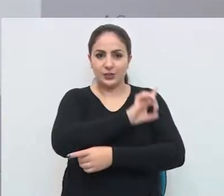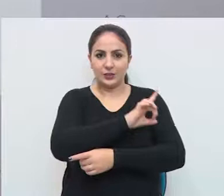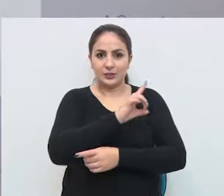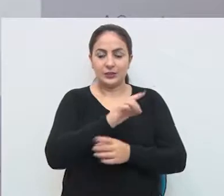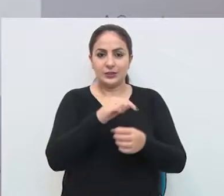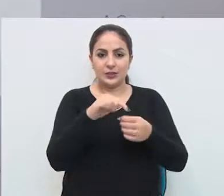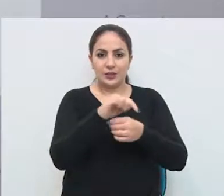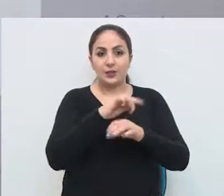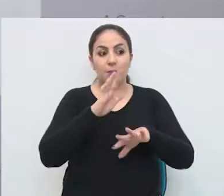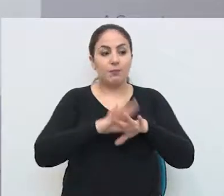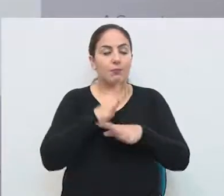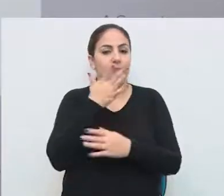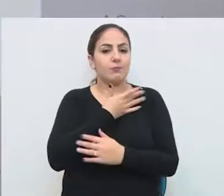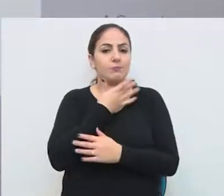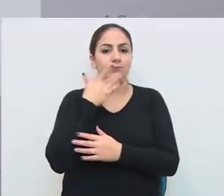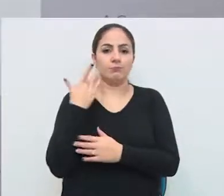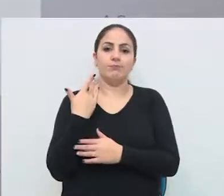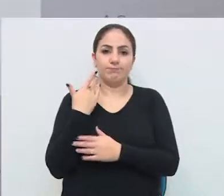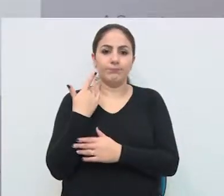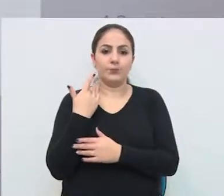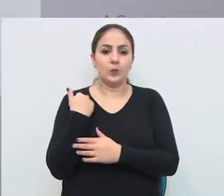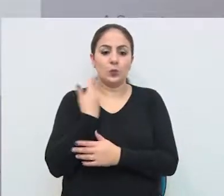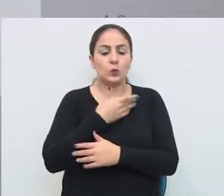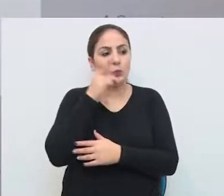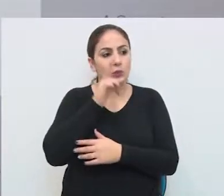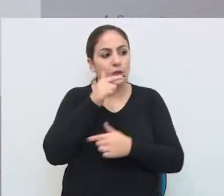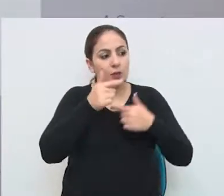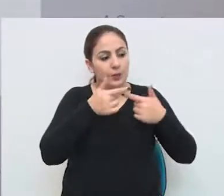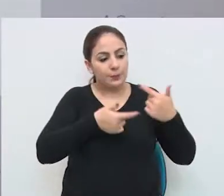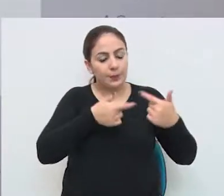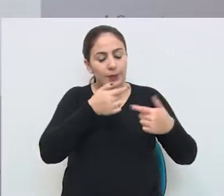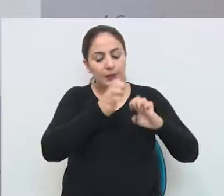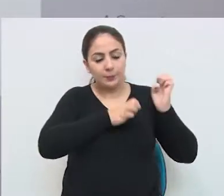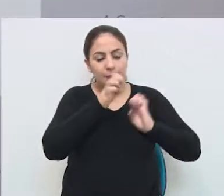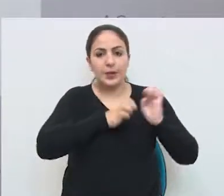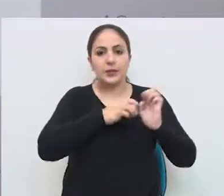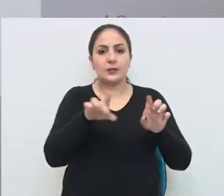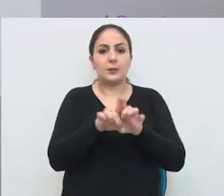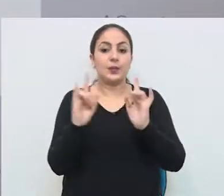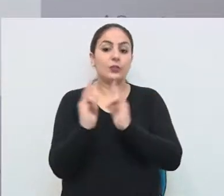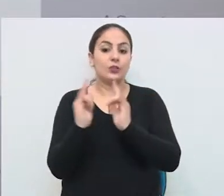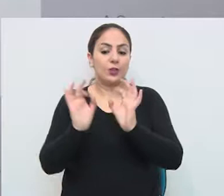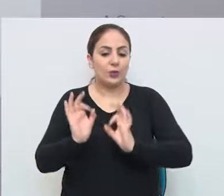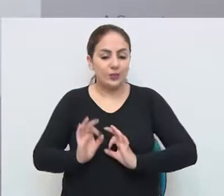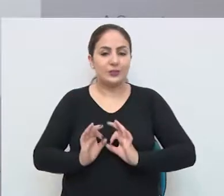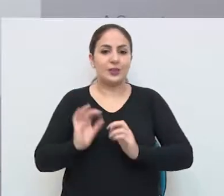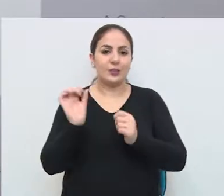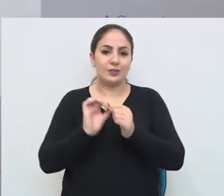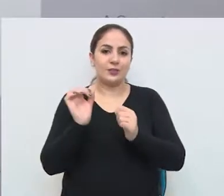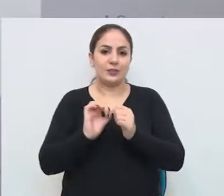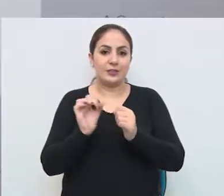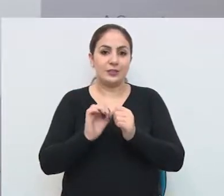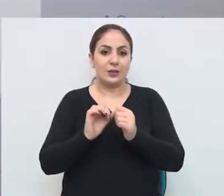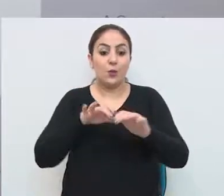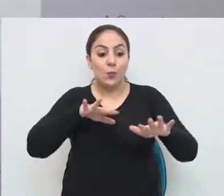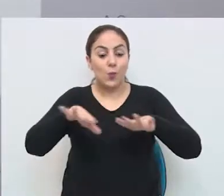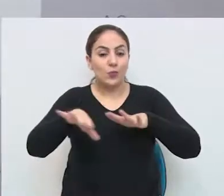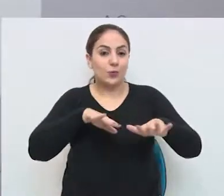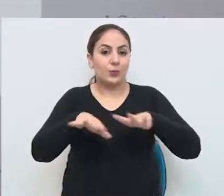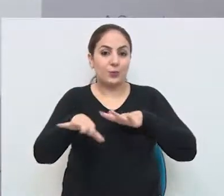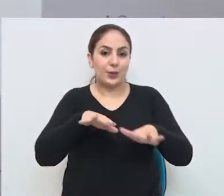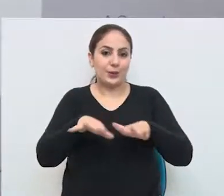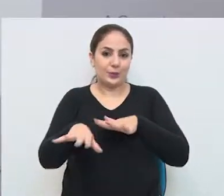calendário da cidade, fica muito mais fácil para as empresas e as entidades se organizarem nesse sentido de fazer